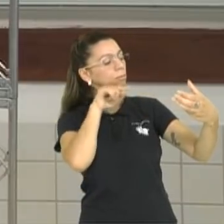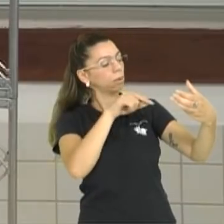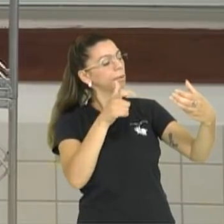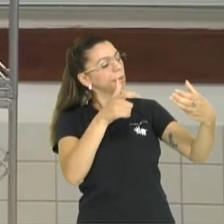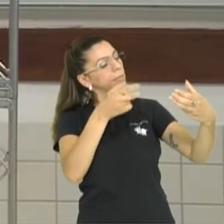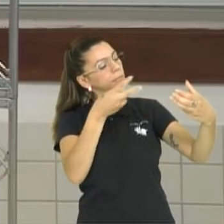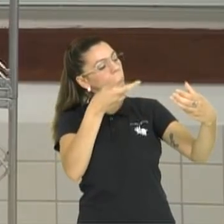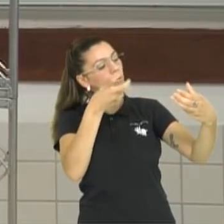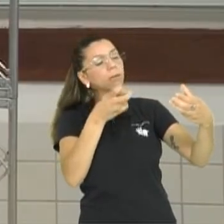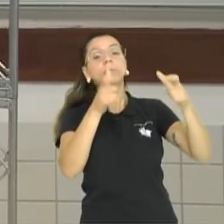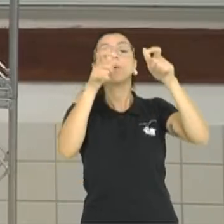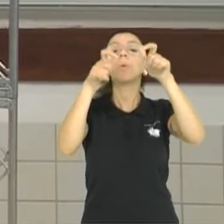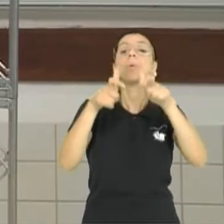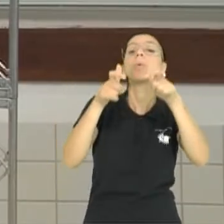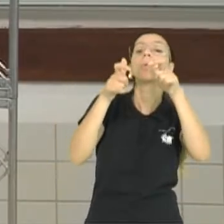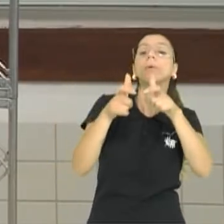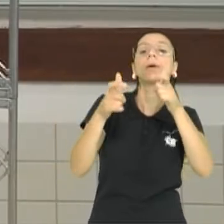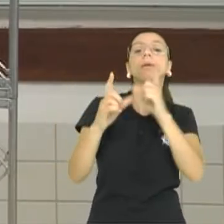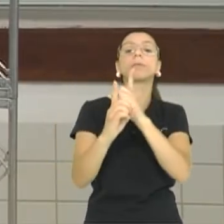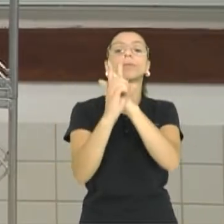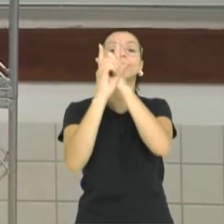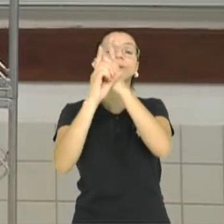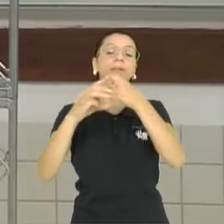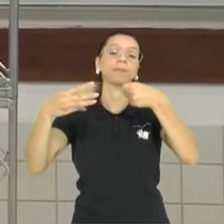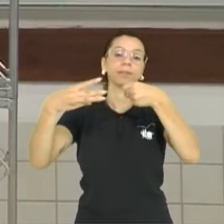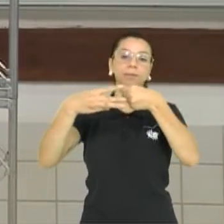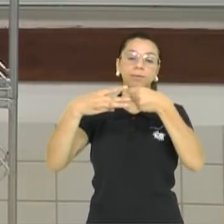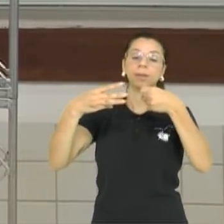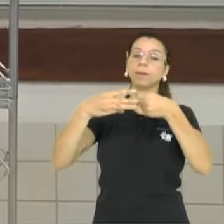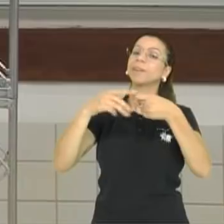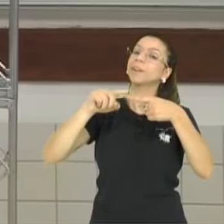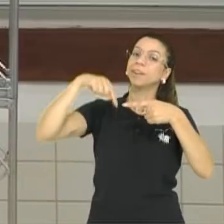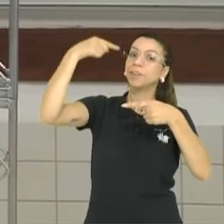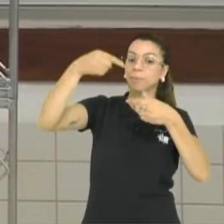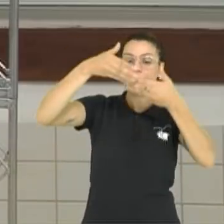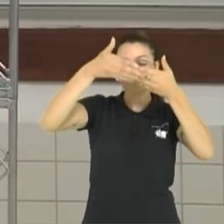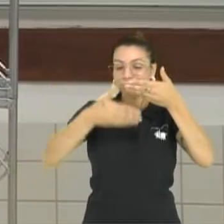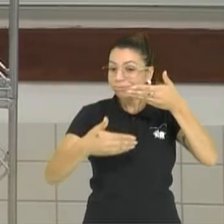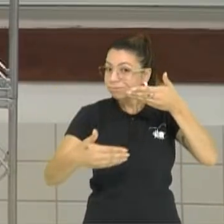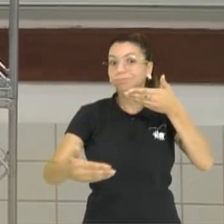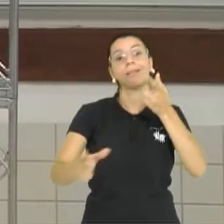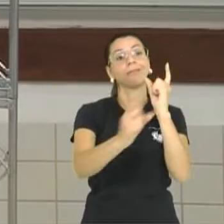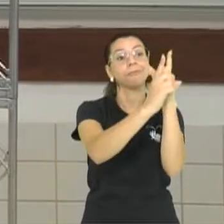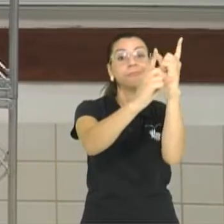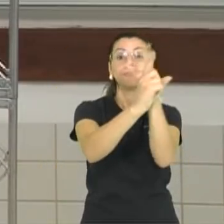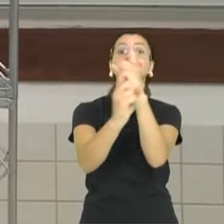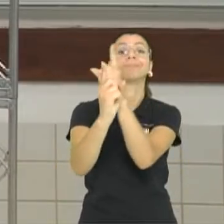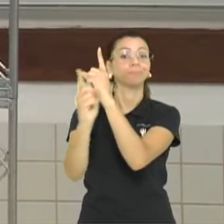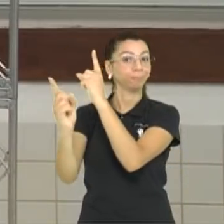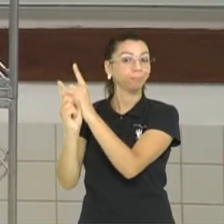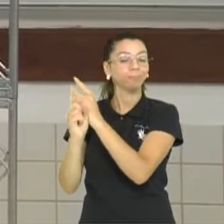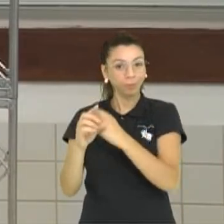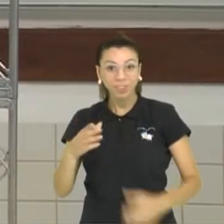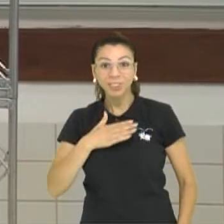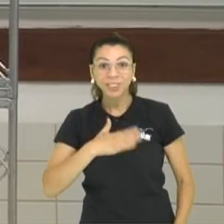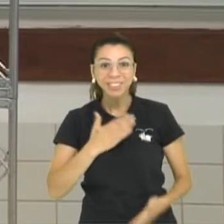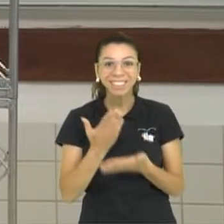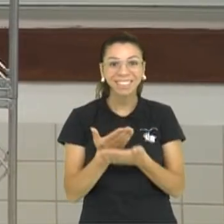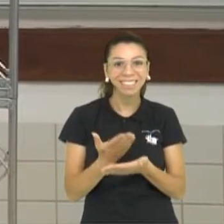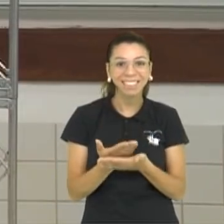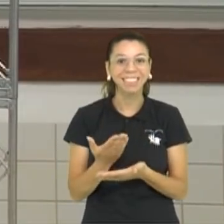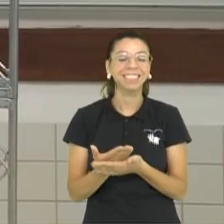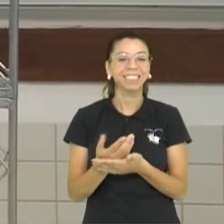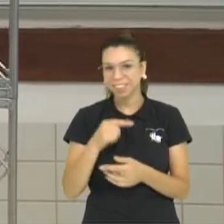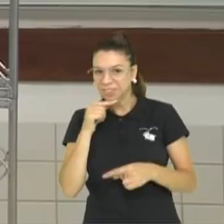célula ficava. E a partir desses conhecimentos, quantas coisas novas foram descobertas? Você gostou da nossa aula de hoje?